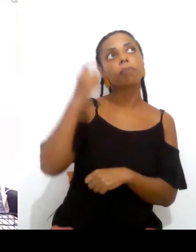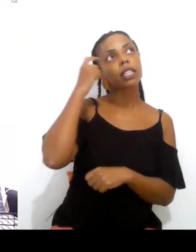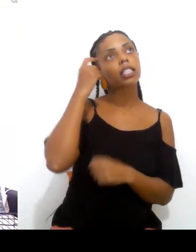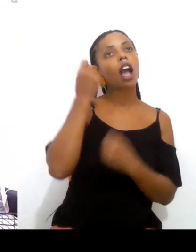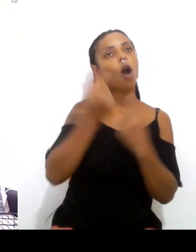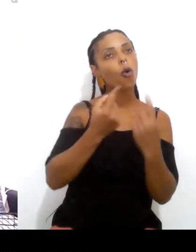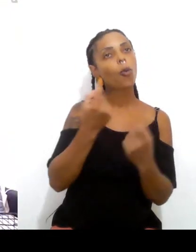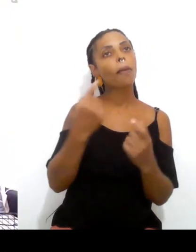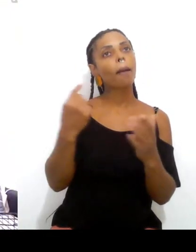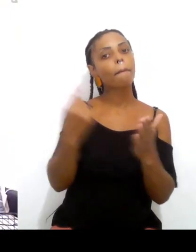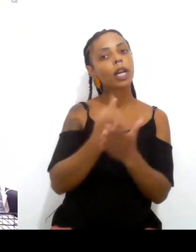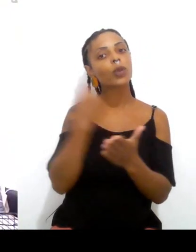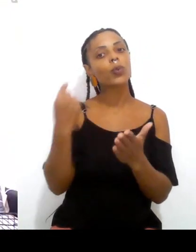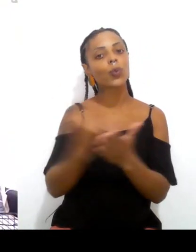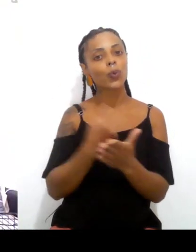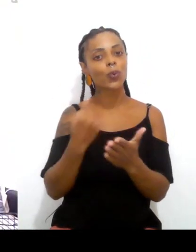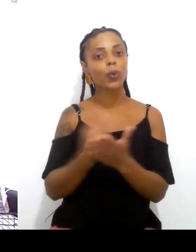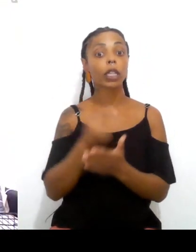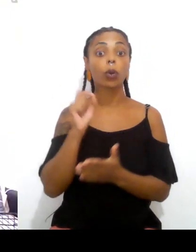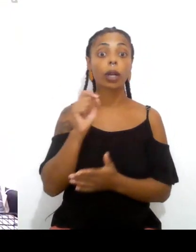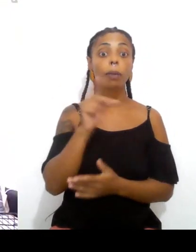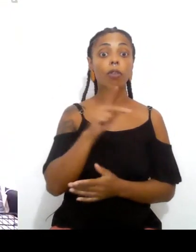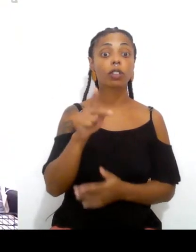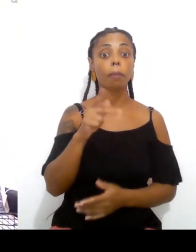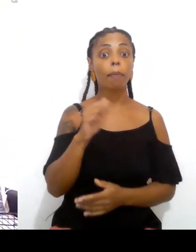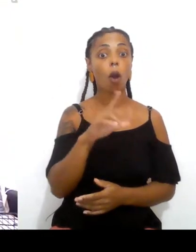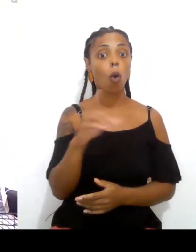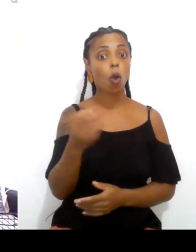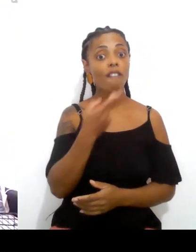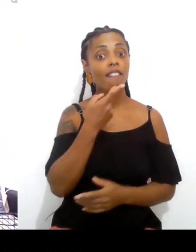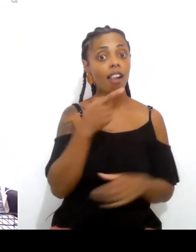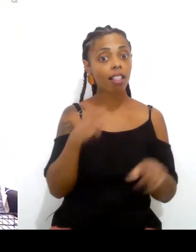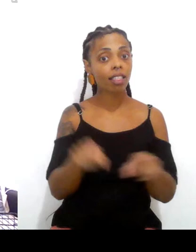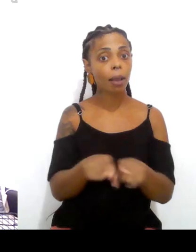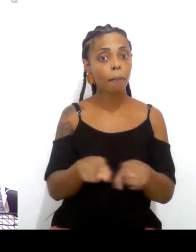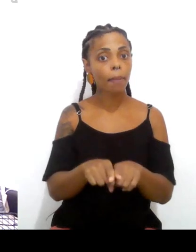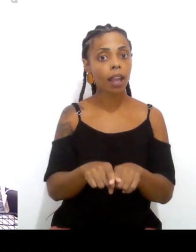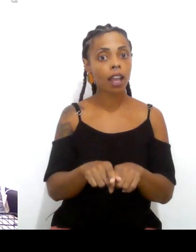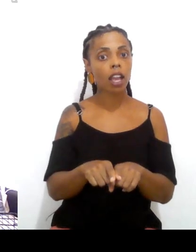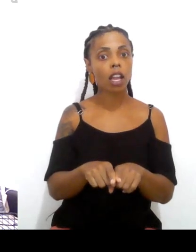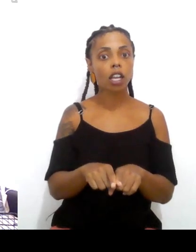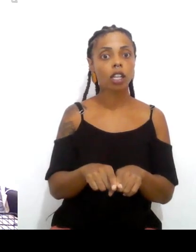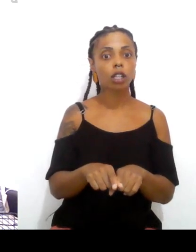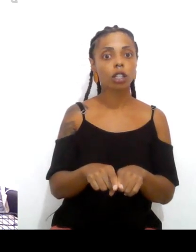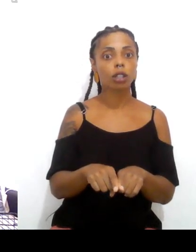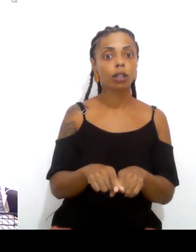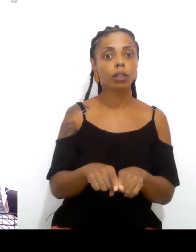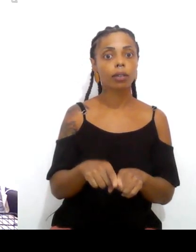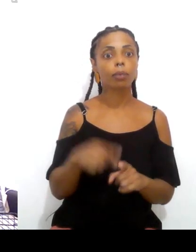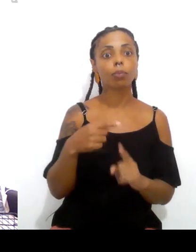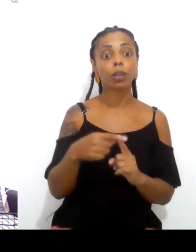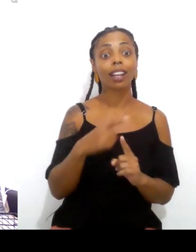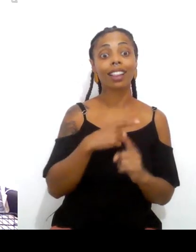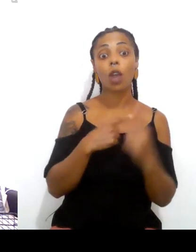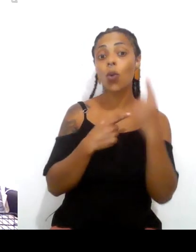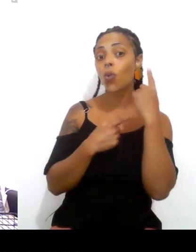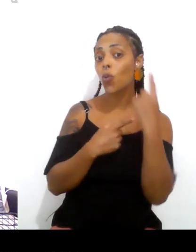levantadas o que o professor Paulo falou também só de termos só um bacon